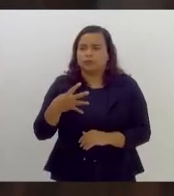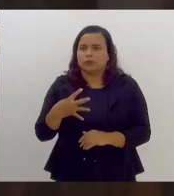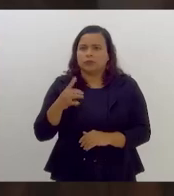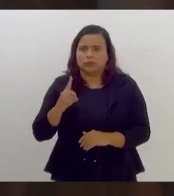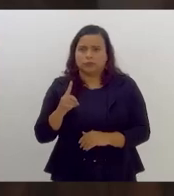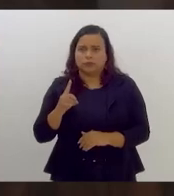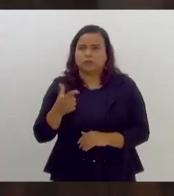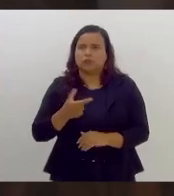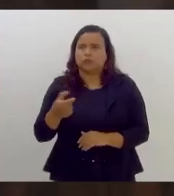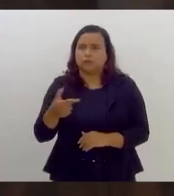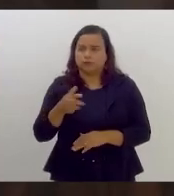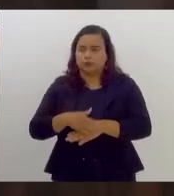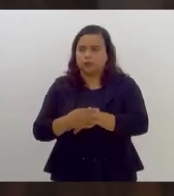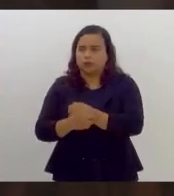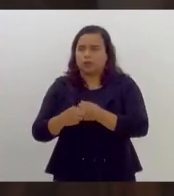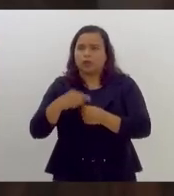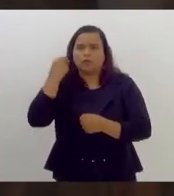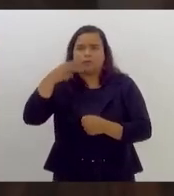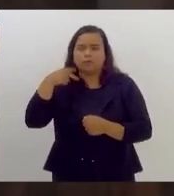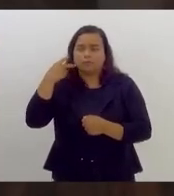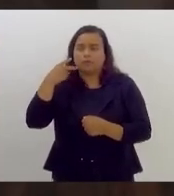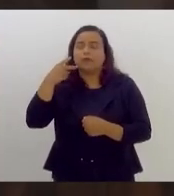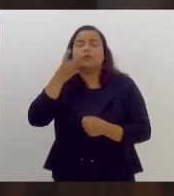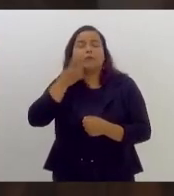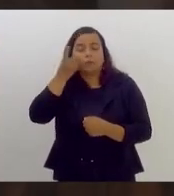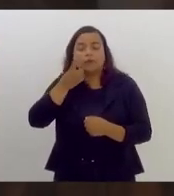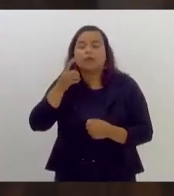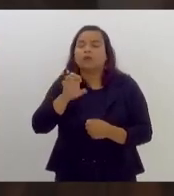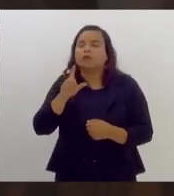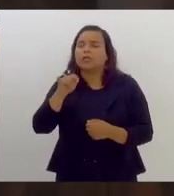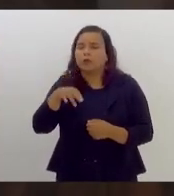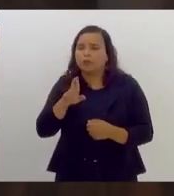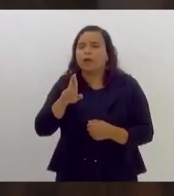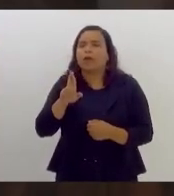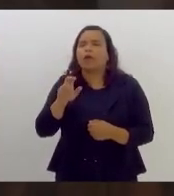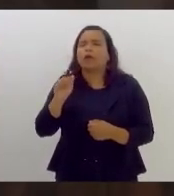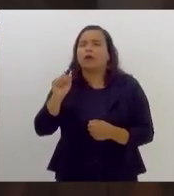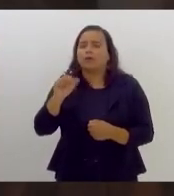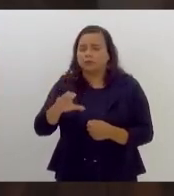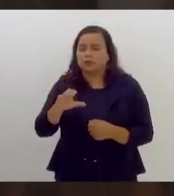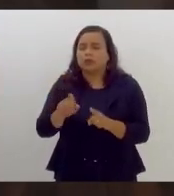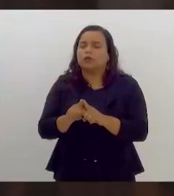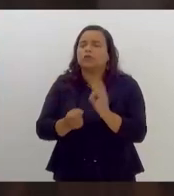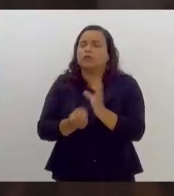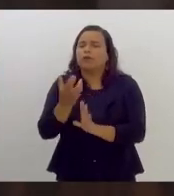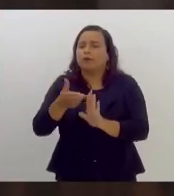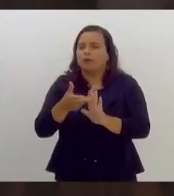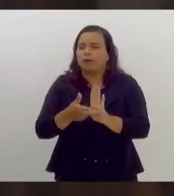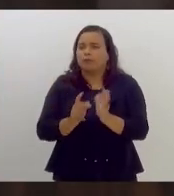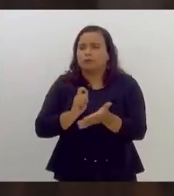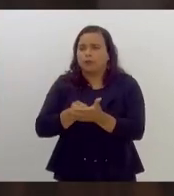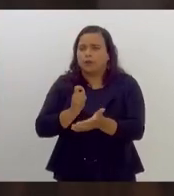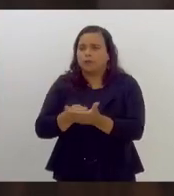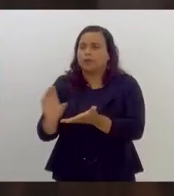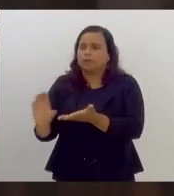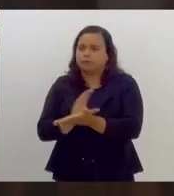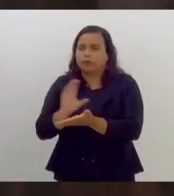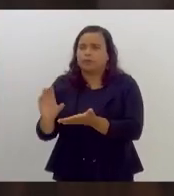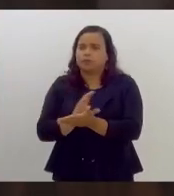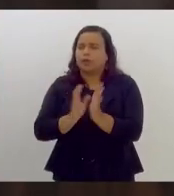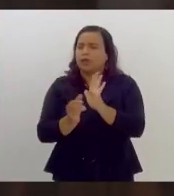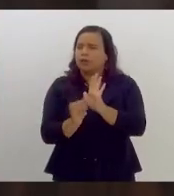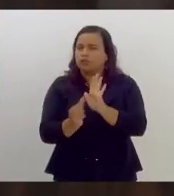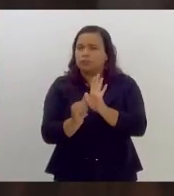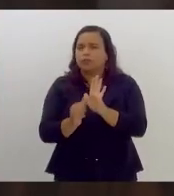6341 de 22, de autoria dos deputados Eliomar Coelho e André Siciliano, que estipula regras para o pagamento de recebimento de verbas de editais